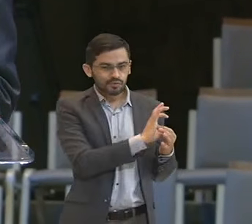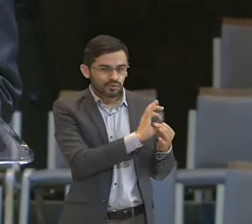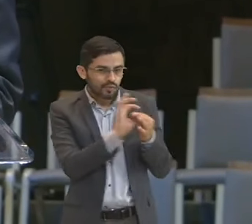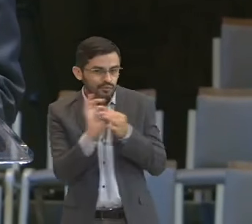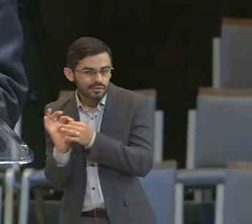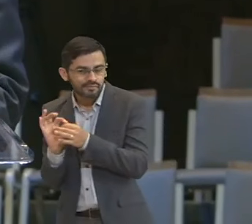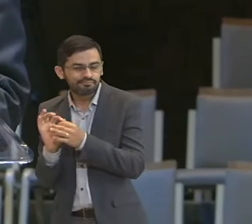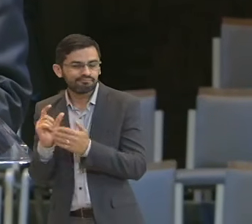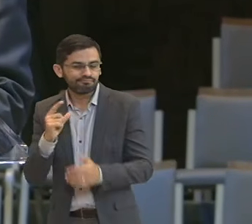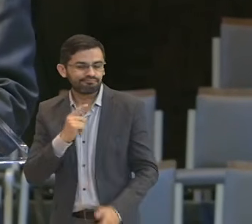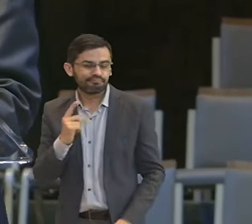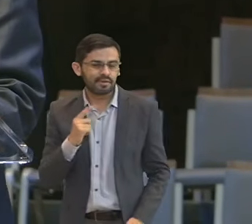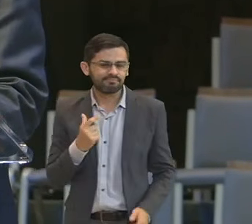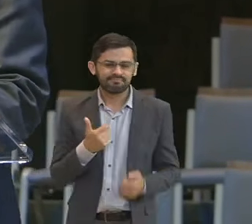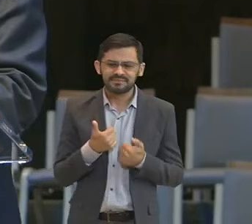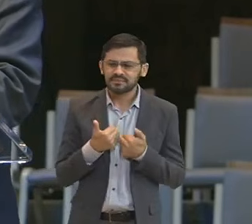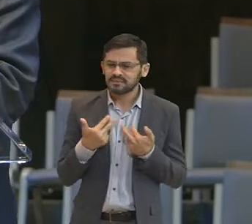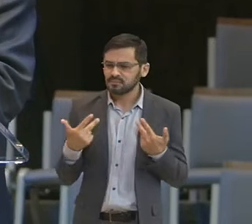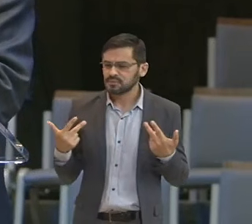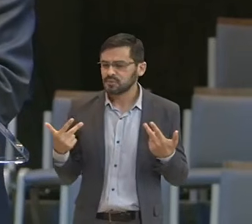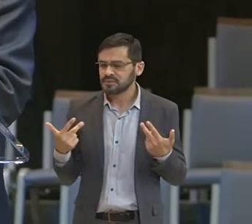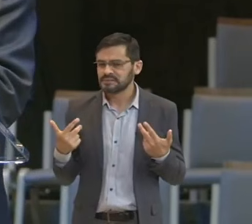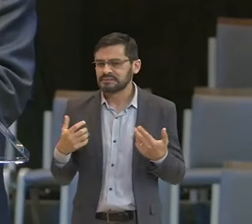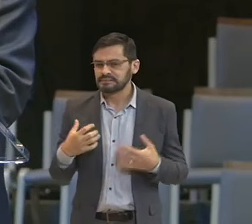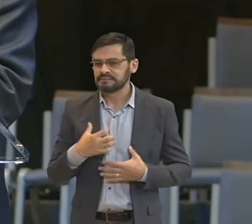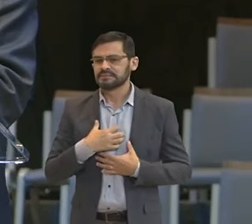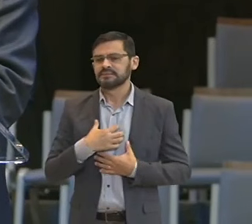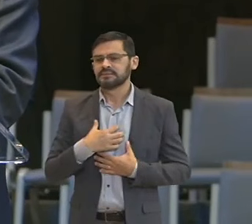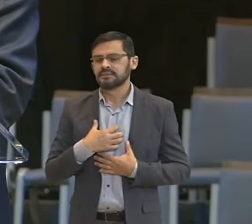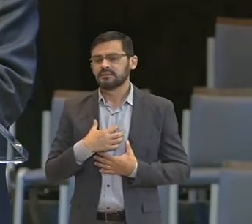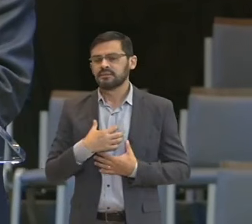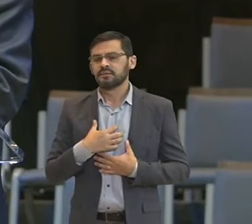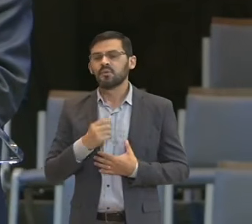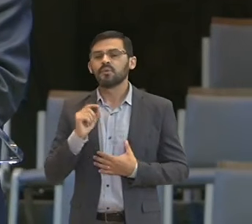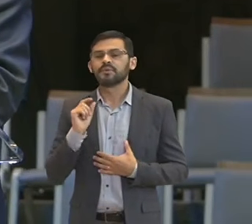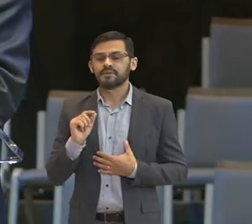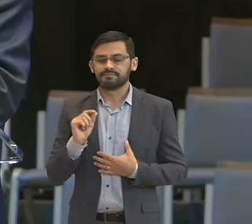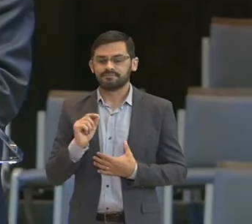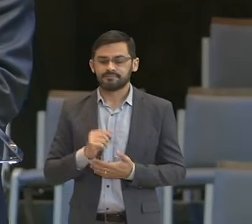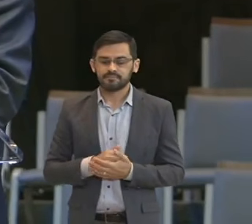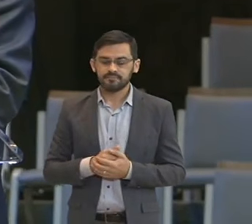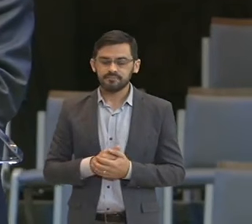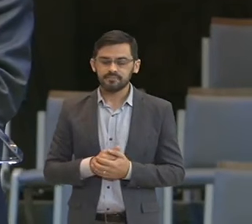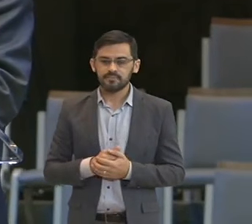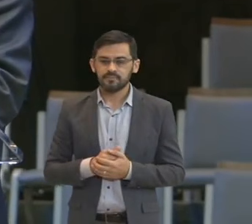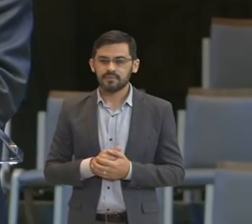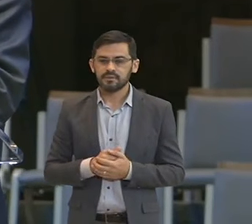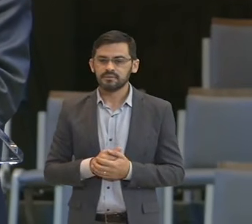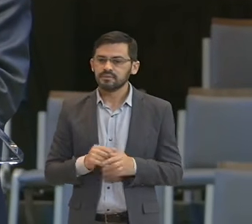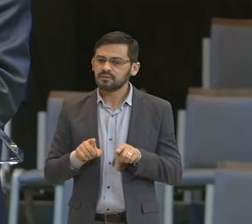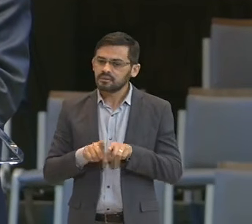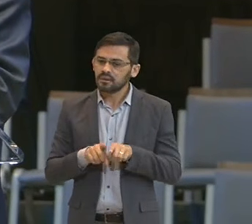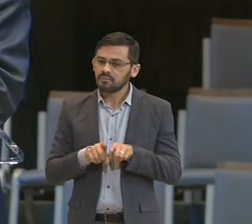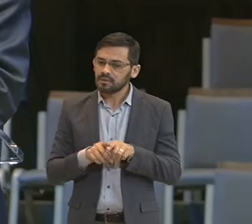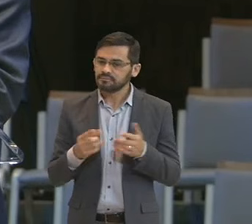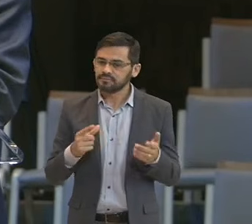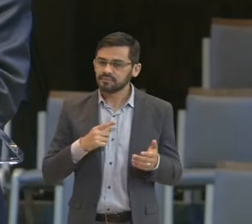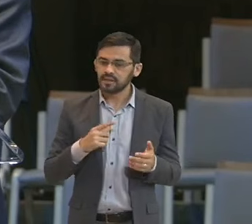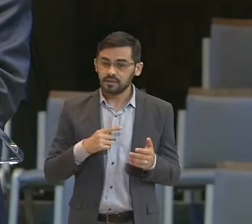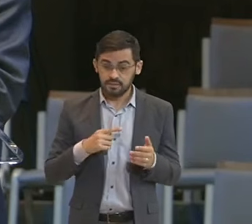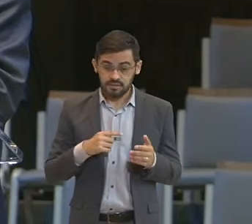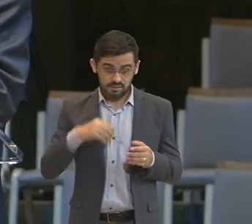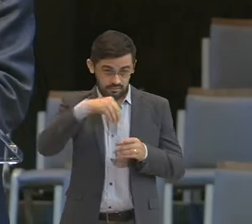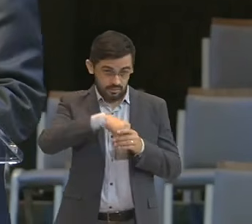mexe conosco aqui. A questão é que há uma outra figura